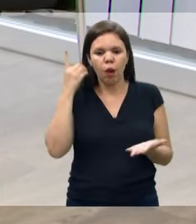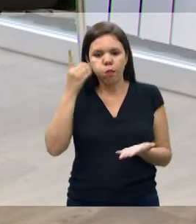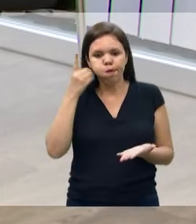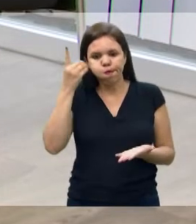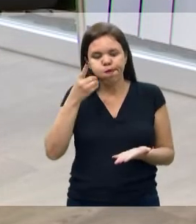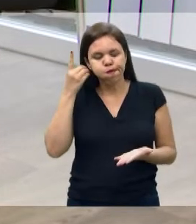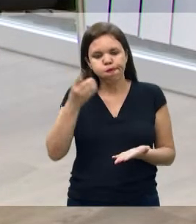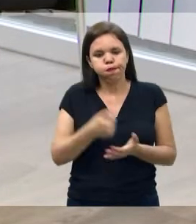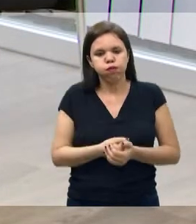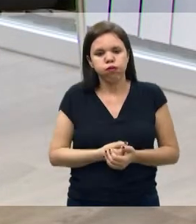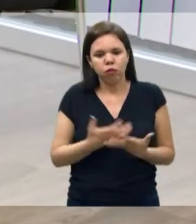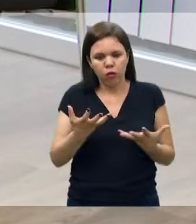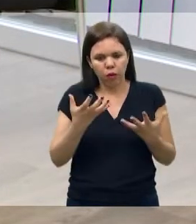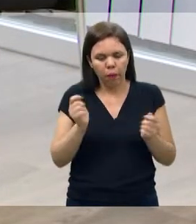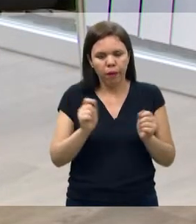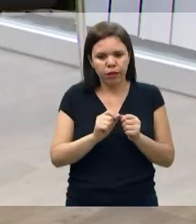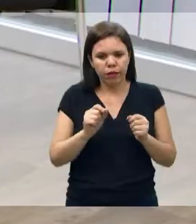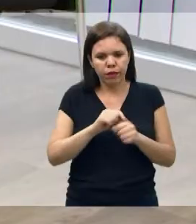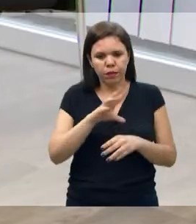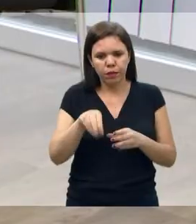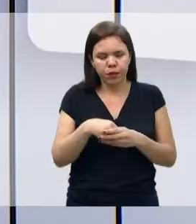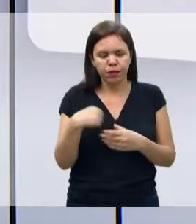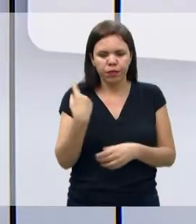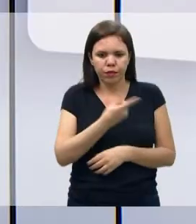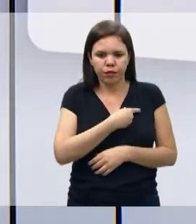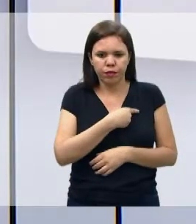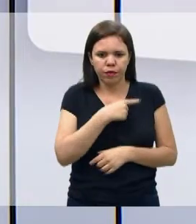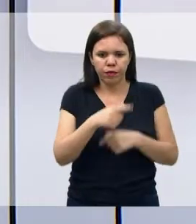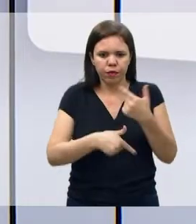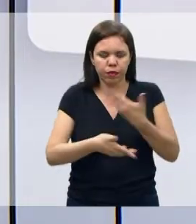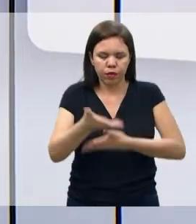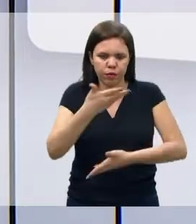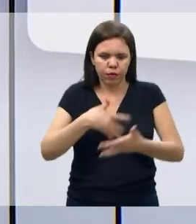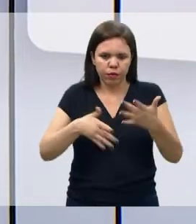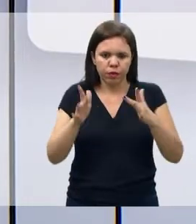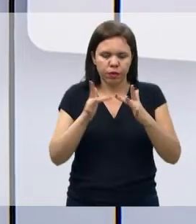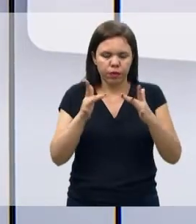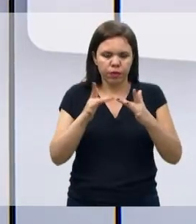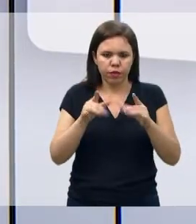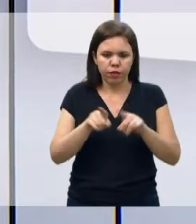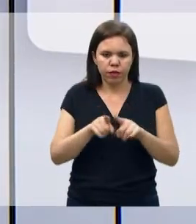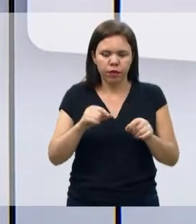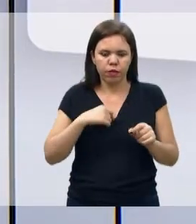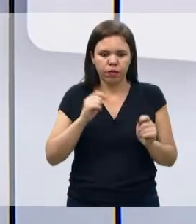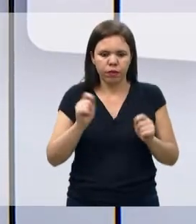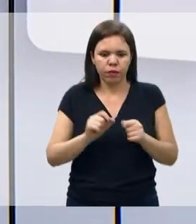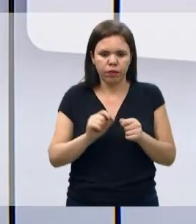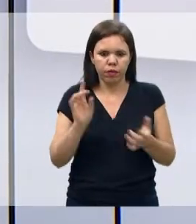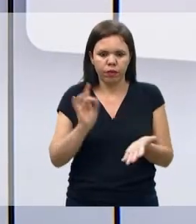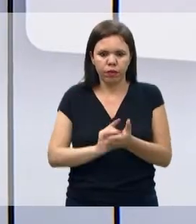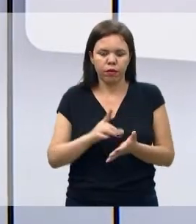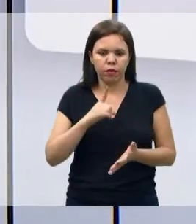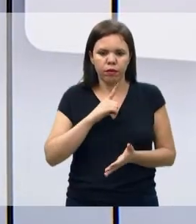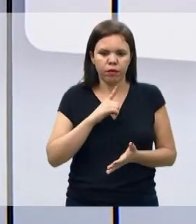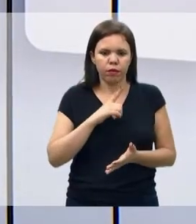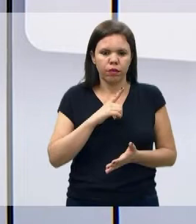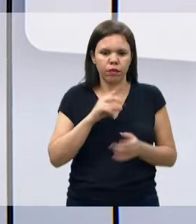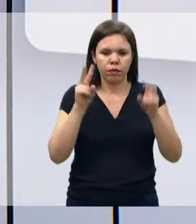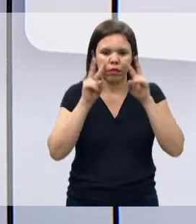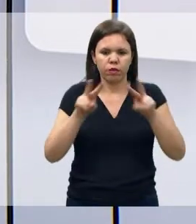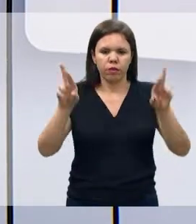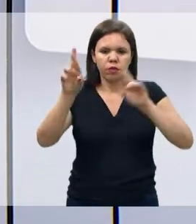deputado, né, que possa fazer parte do nosso rol de relacionamento, para que isso realmente tenha aí uma